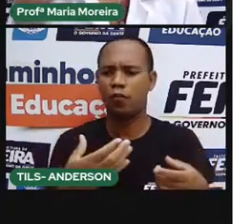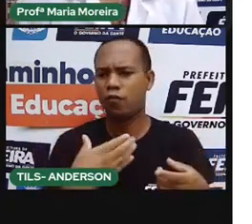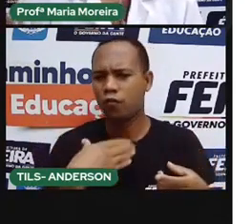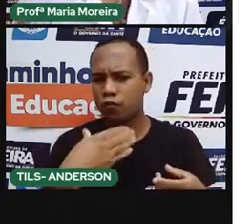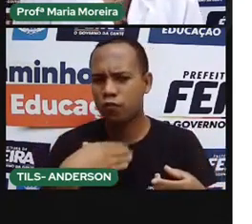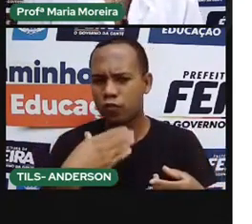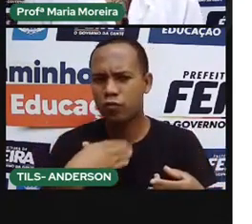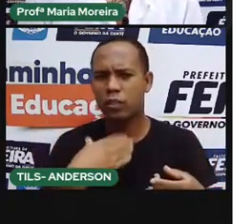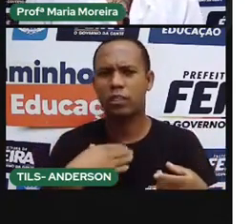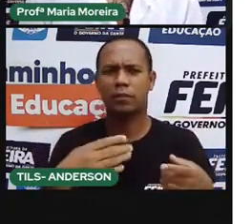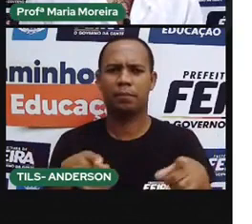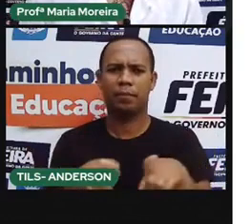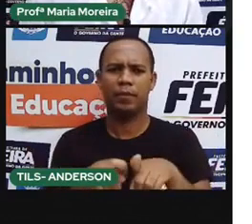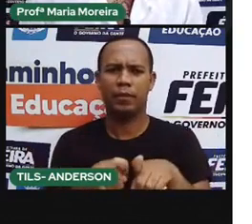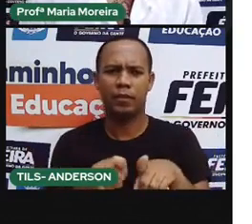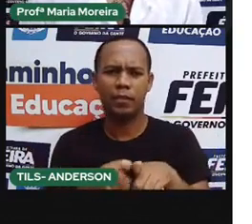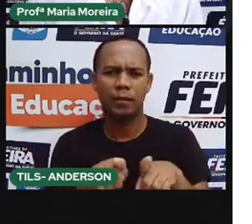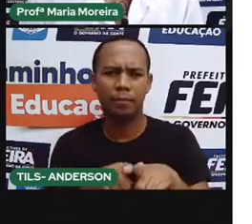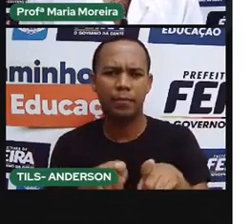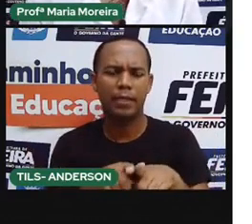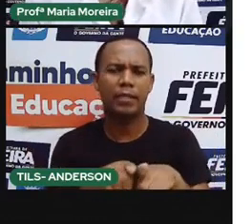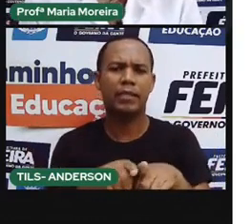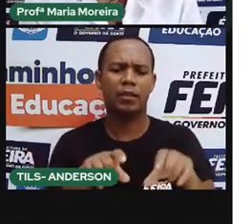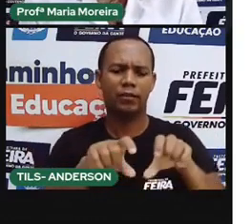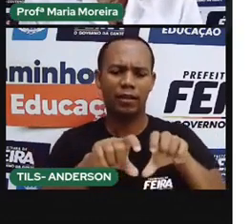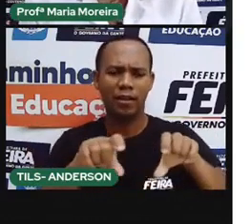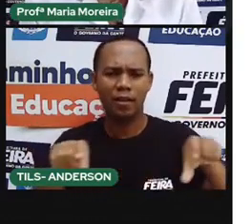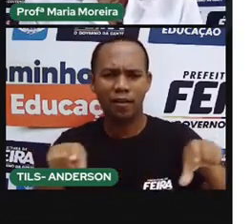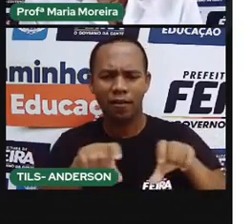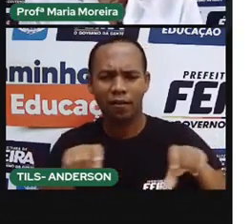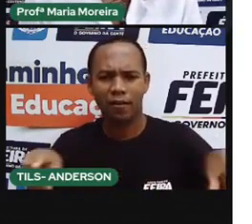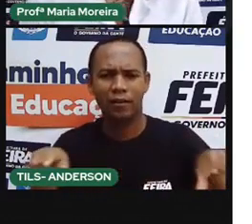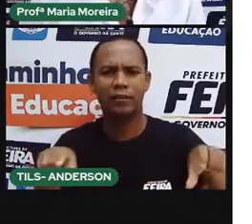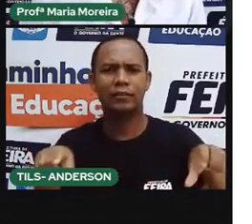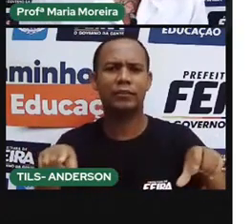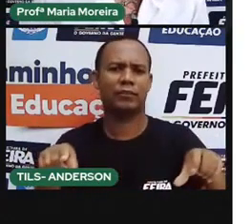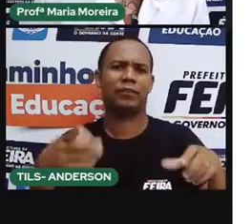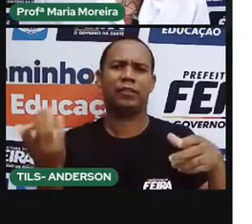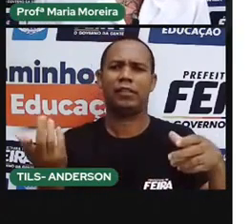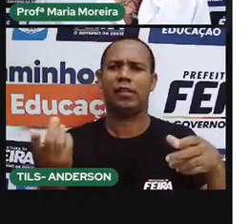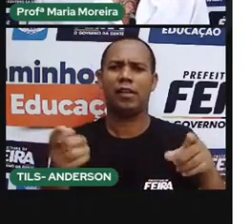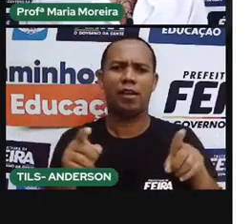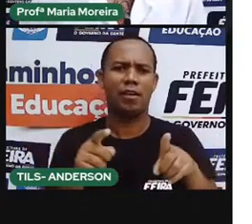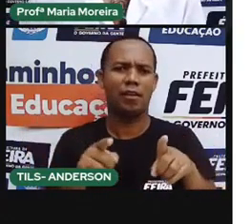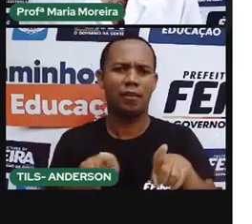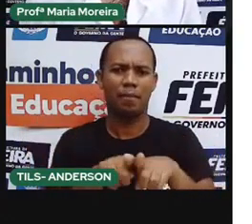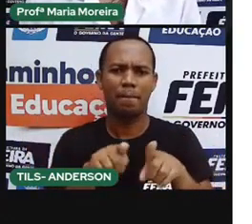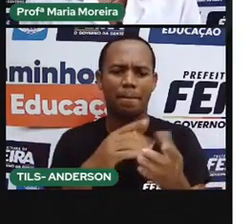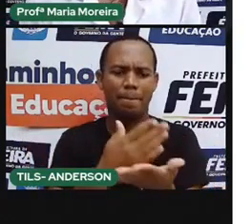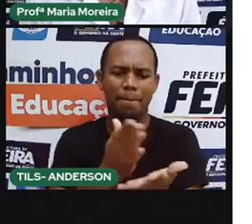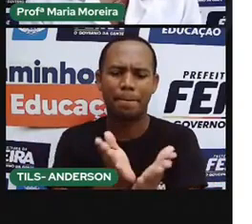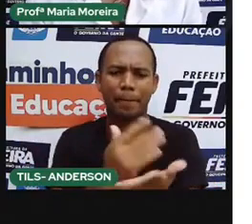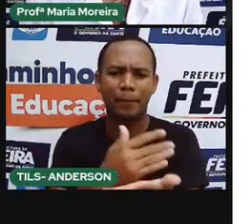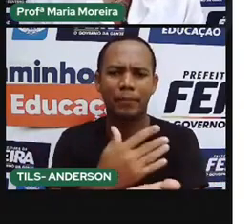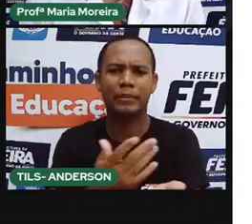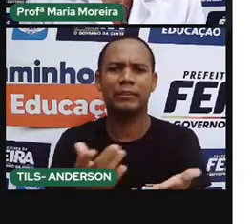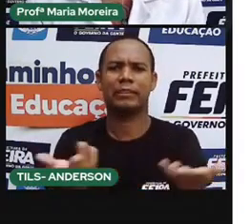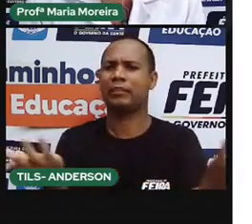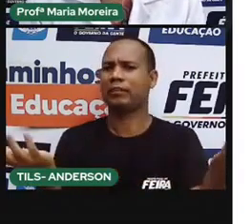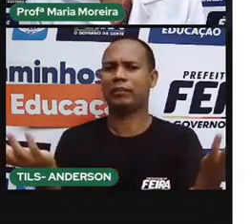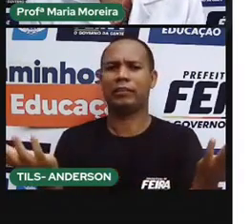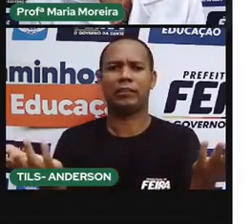Quem aqui já comeu aipim? Aipim com ovo preto, aipim com carinho de sertão,